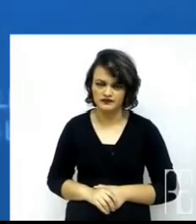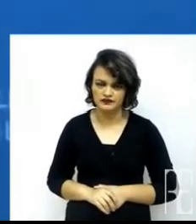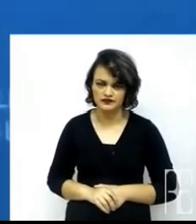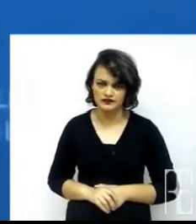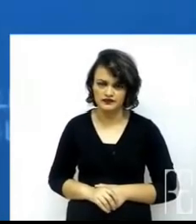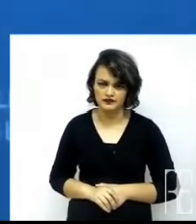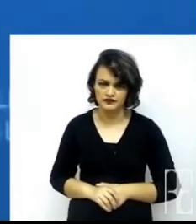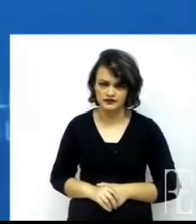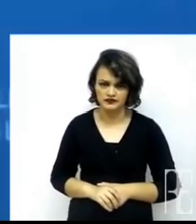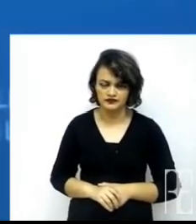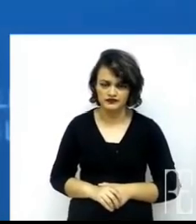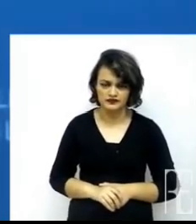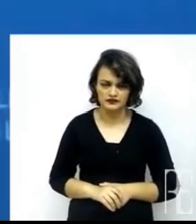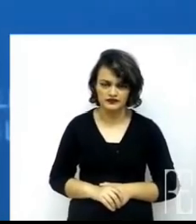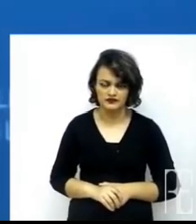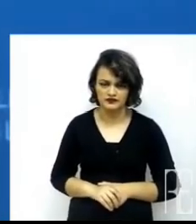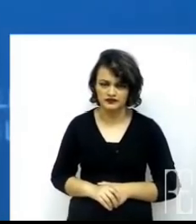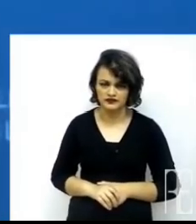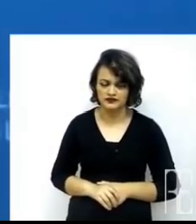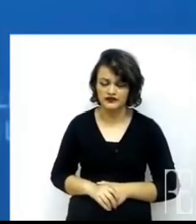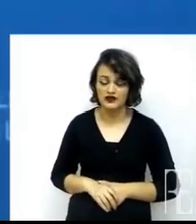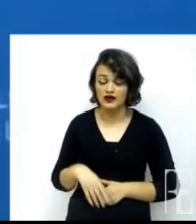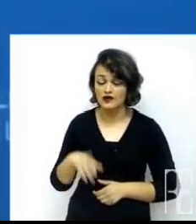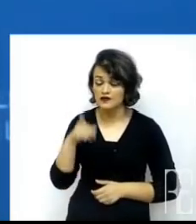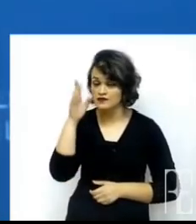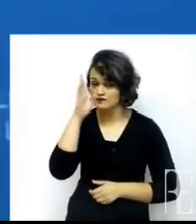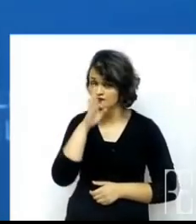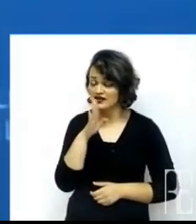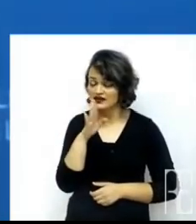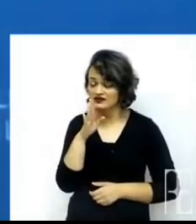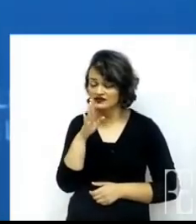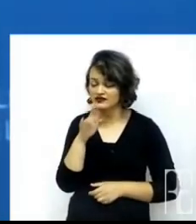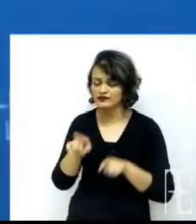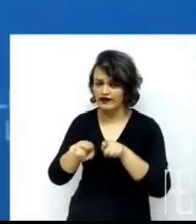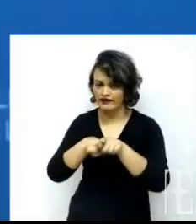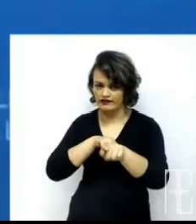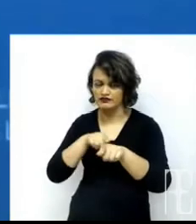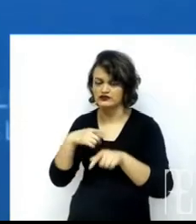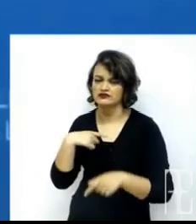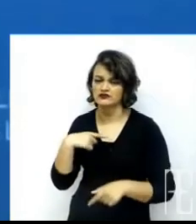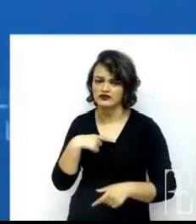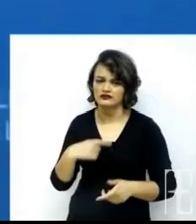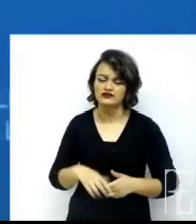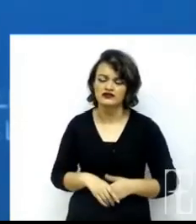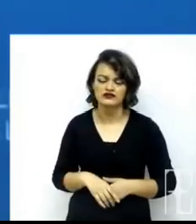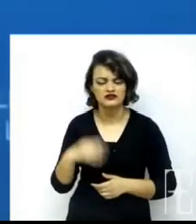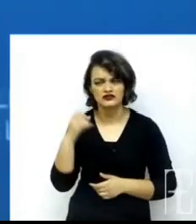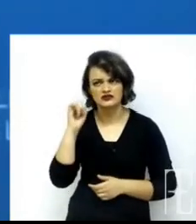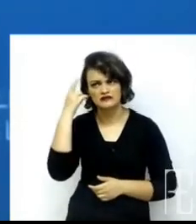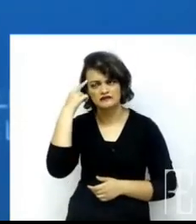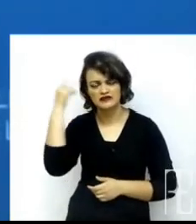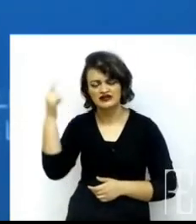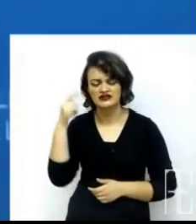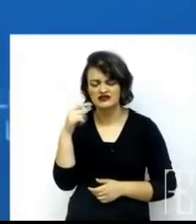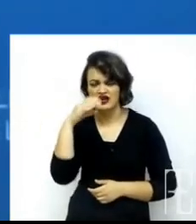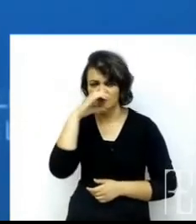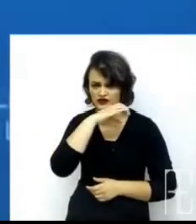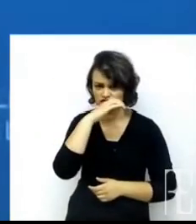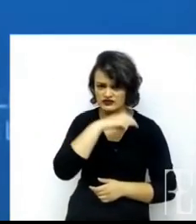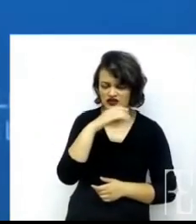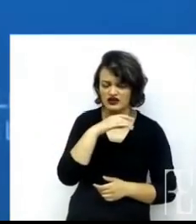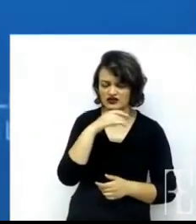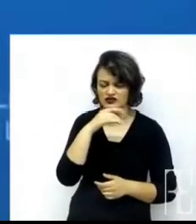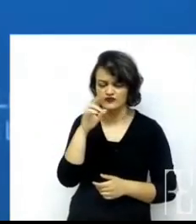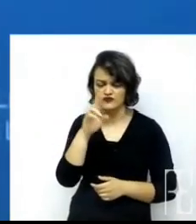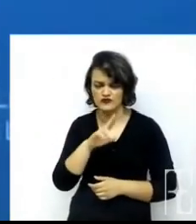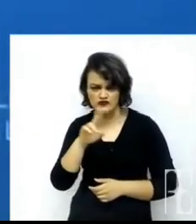31,4%. O Brasil também fica atrás em termos de velocidades de conexão,